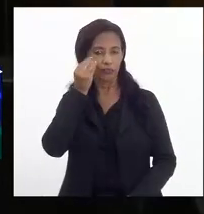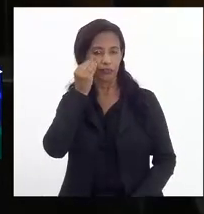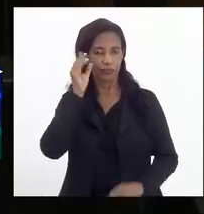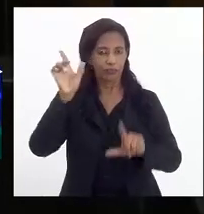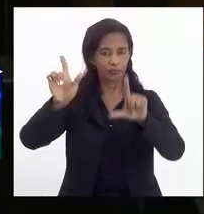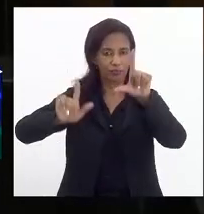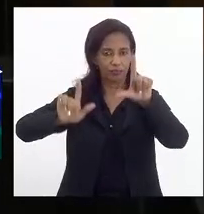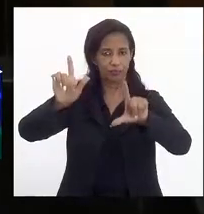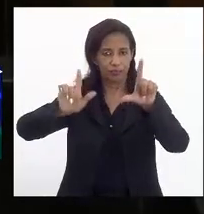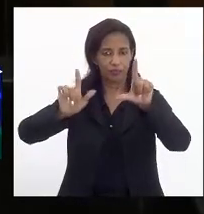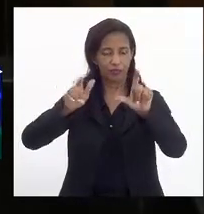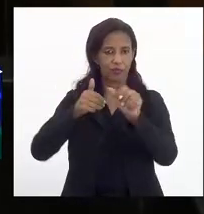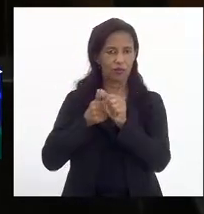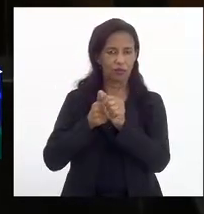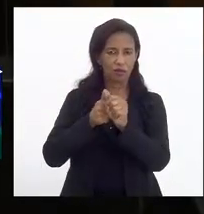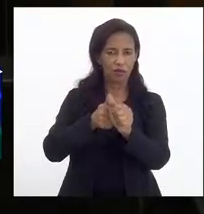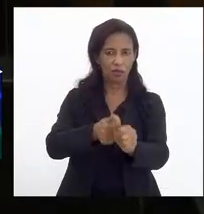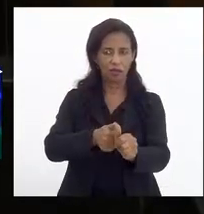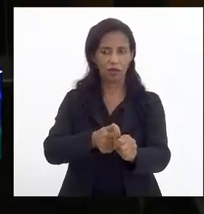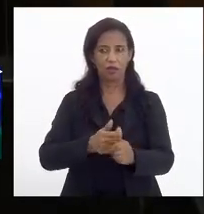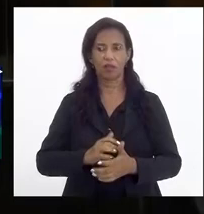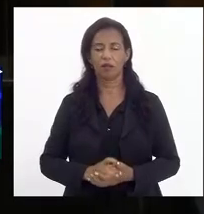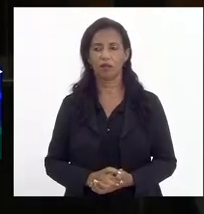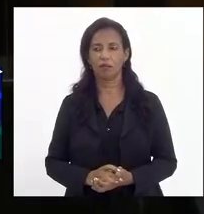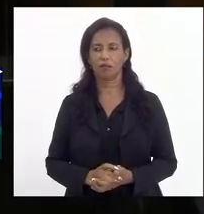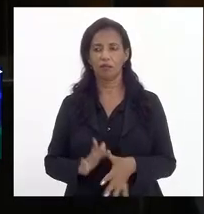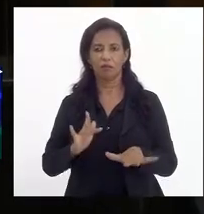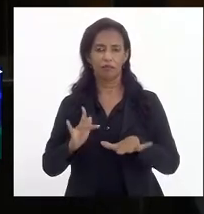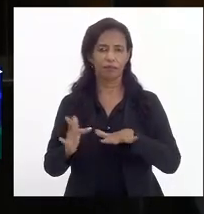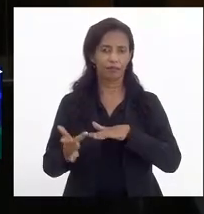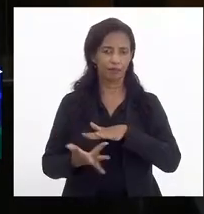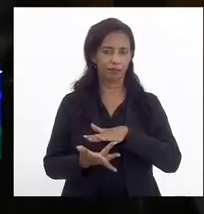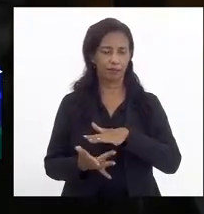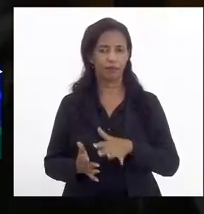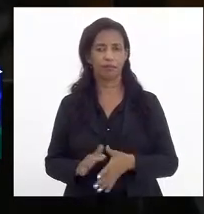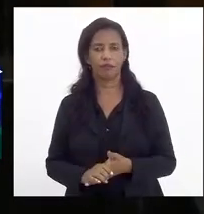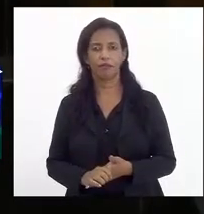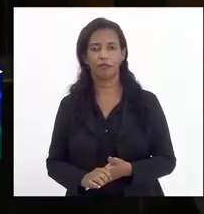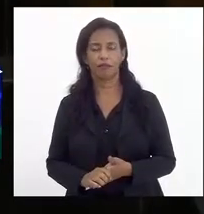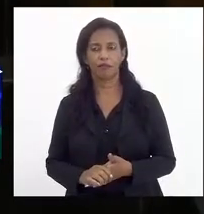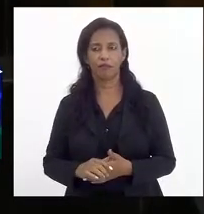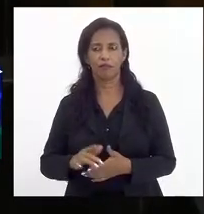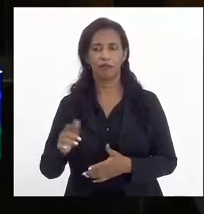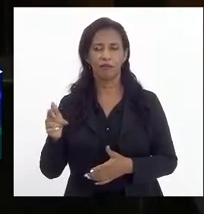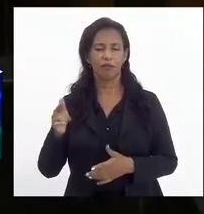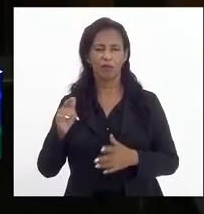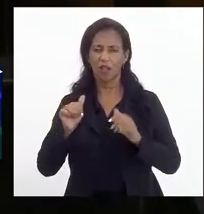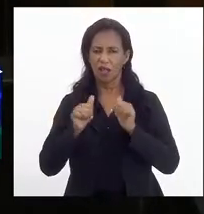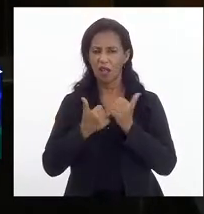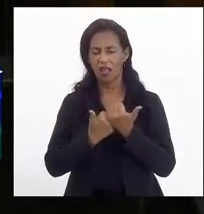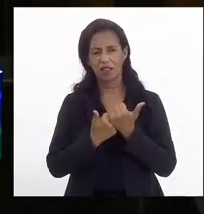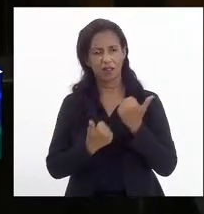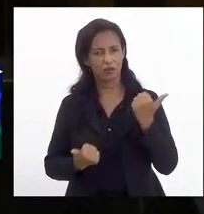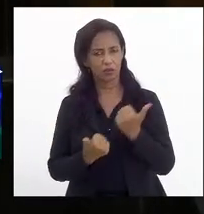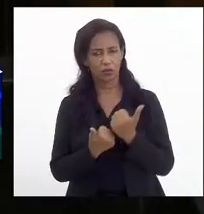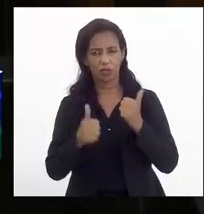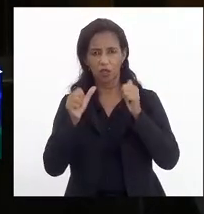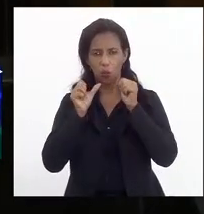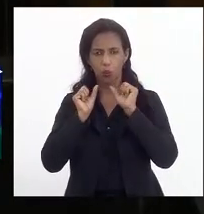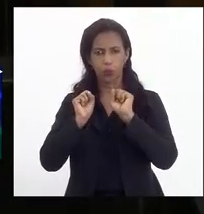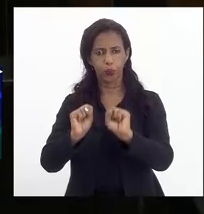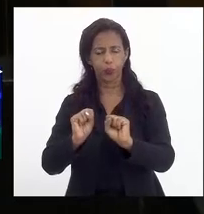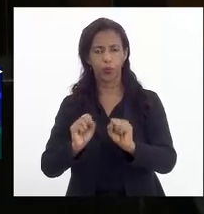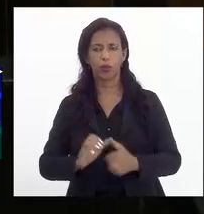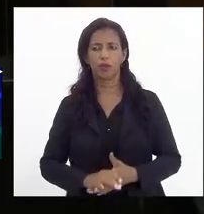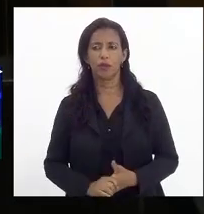pela TV alerj nos seguem pelas redes sociais imprensa Assessoria e